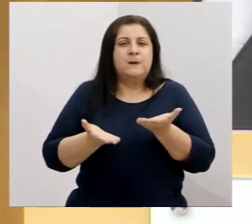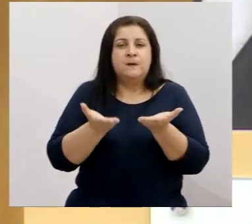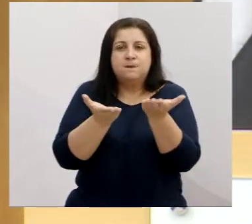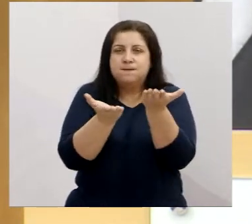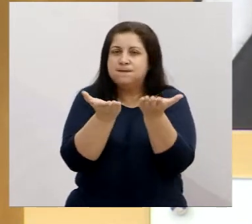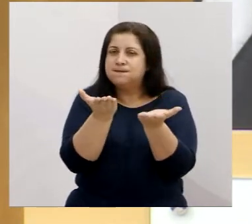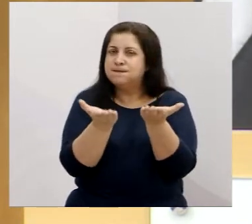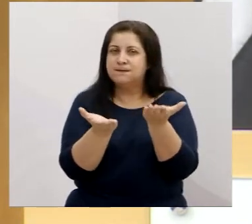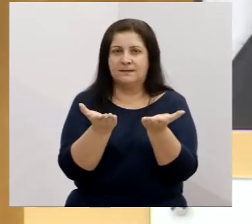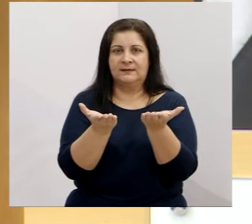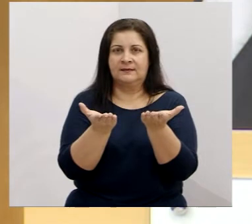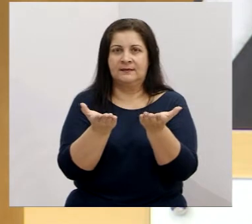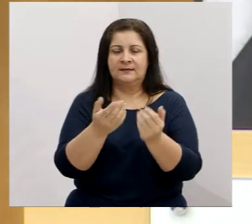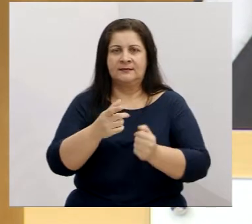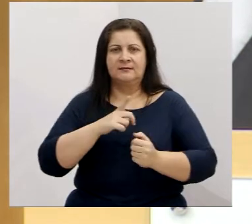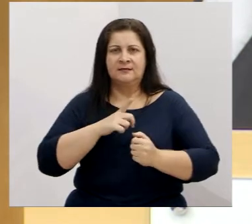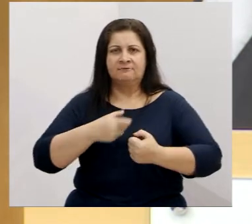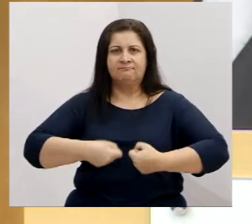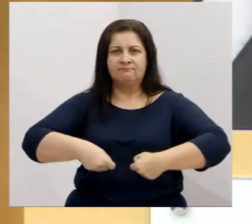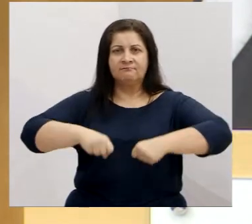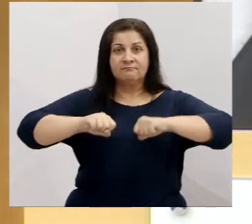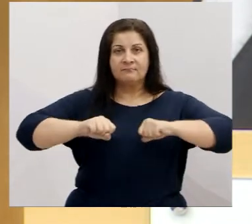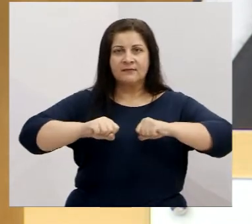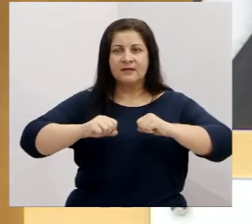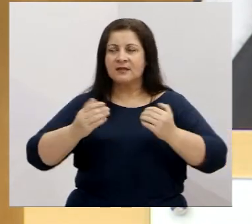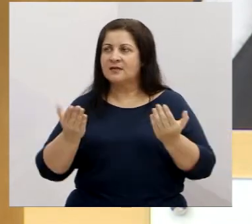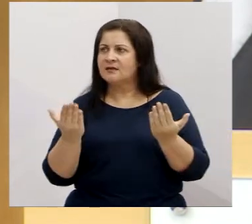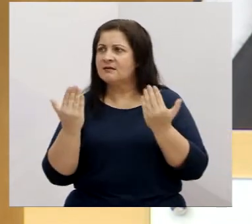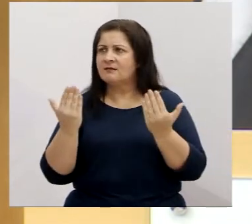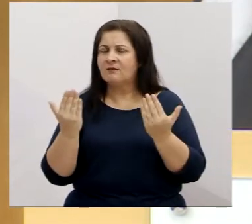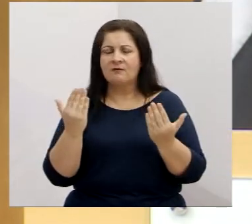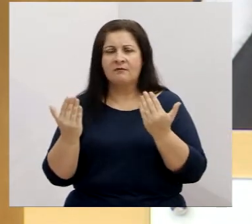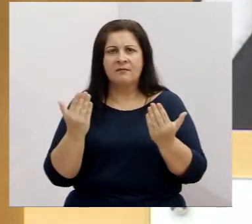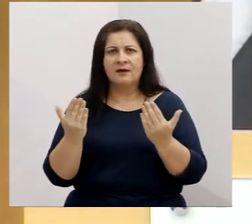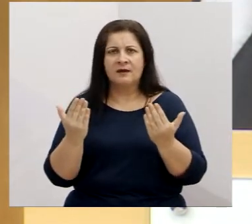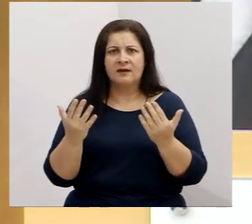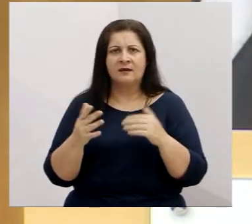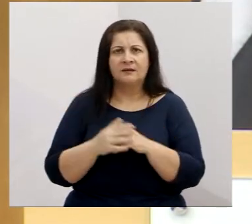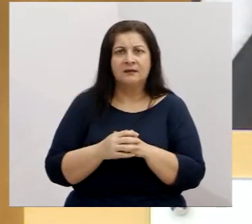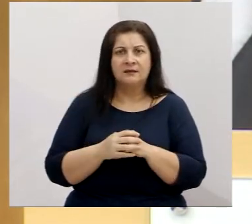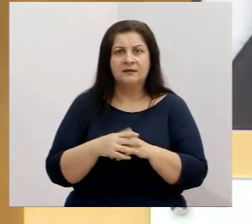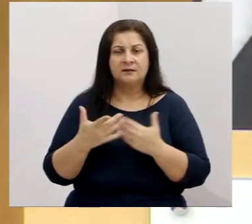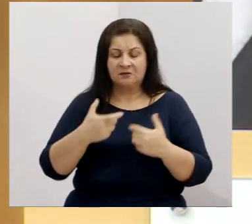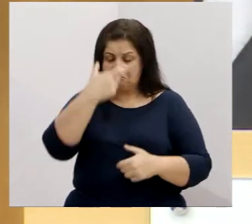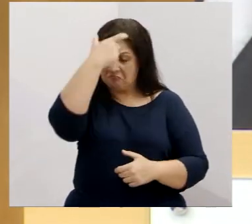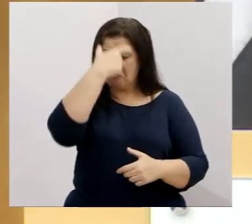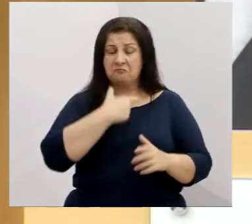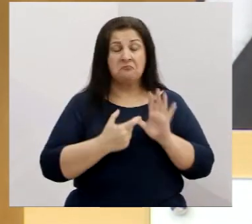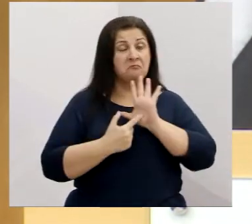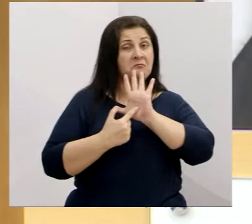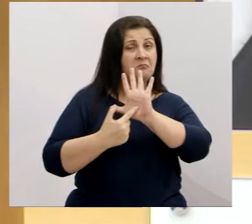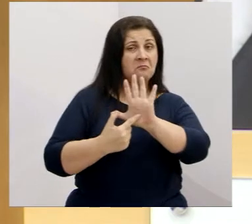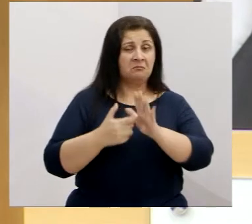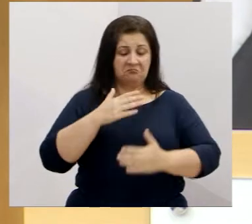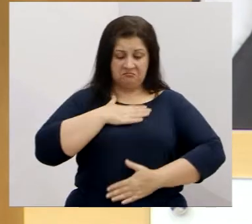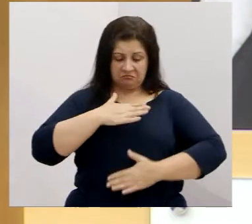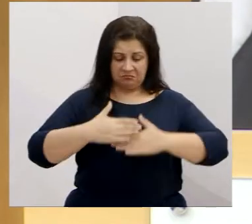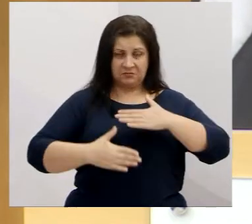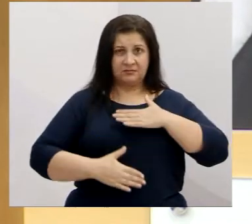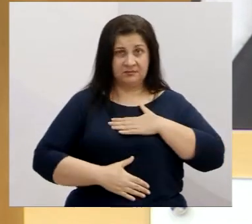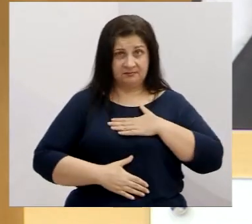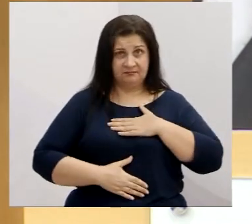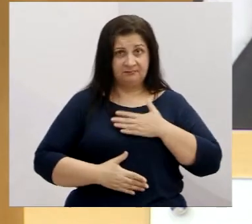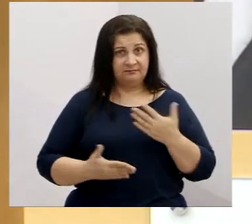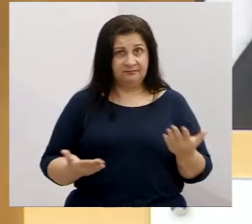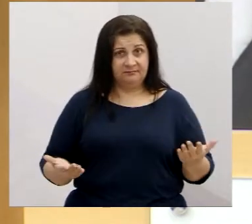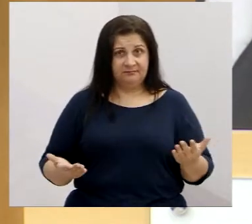é ter só competência medida na relação desproporcional de sua aparência física não